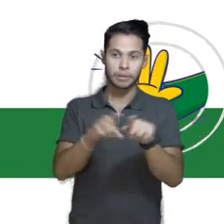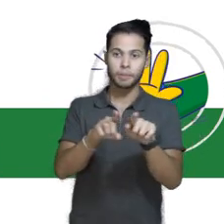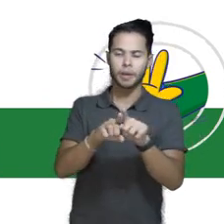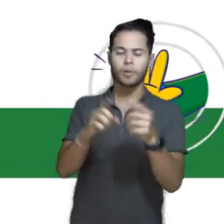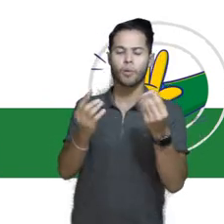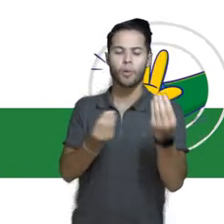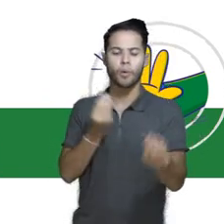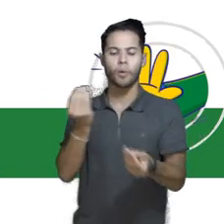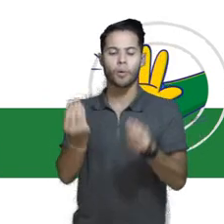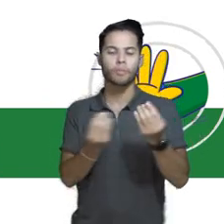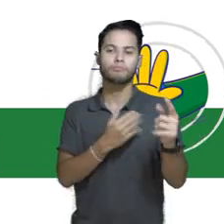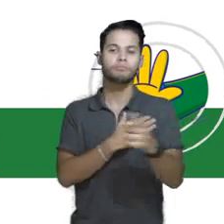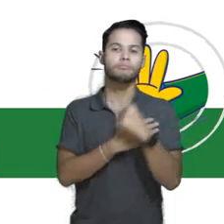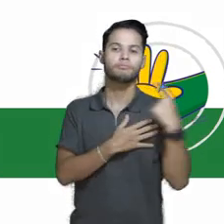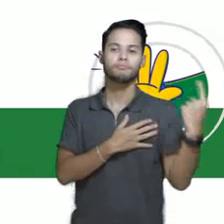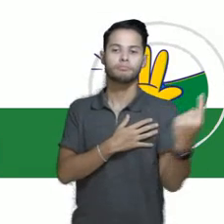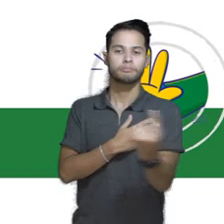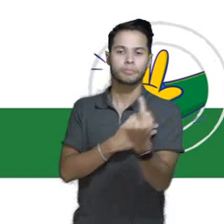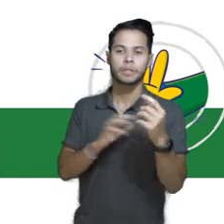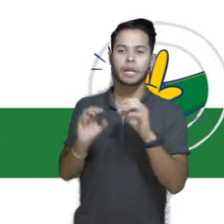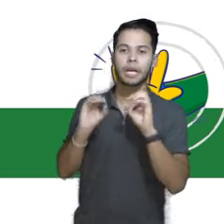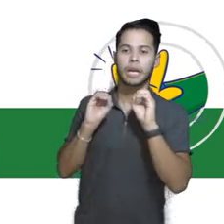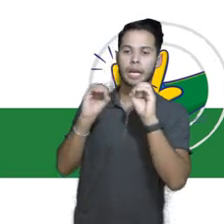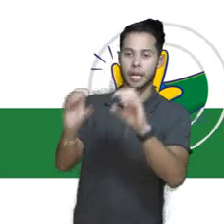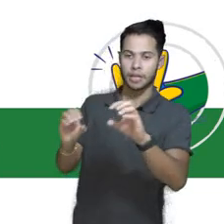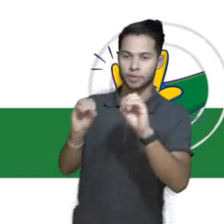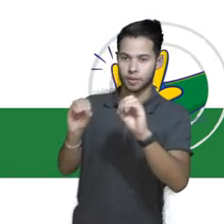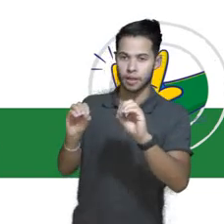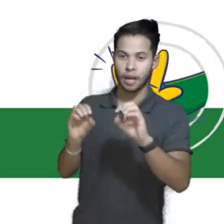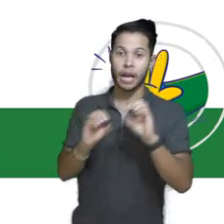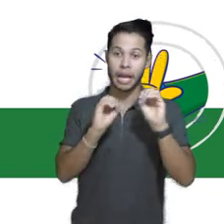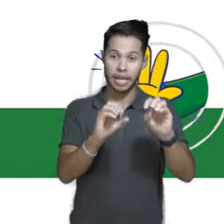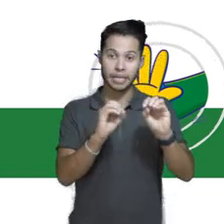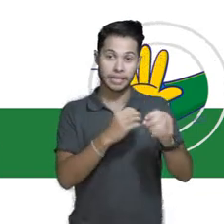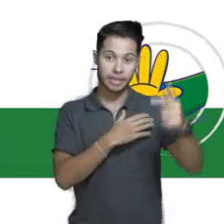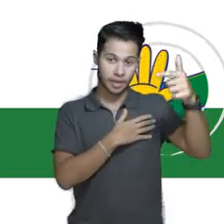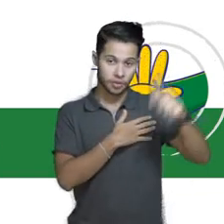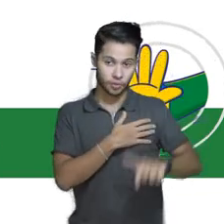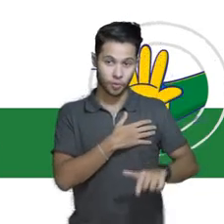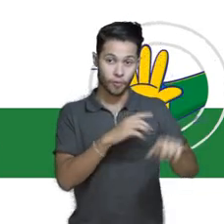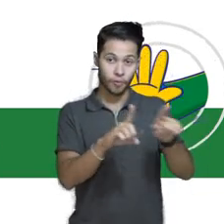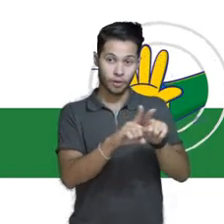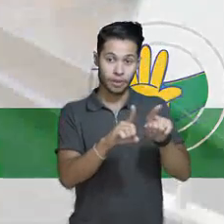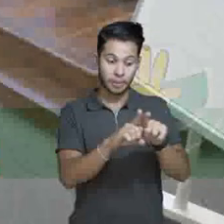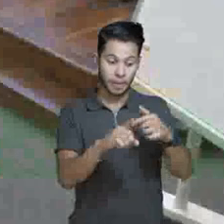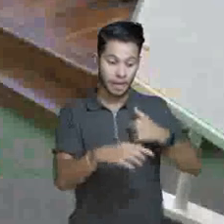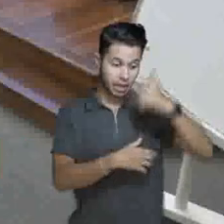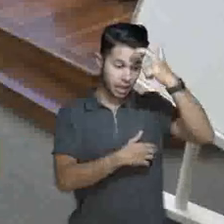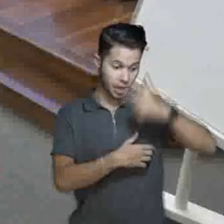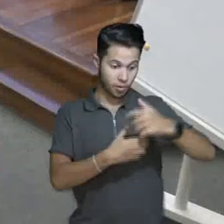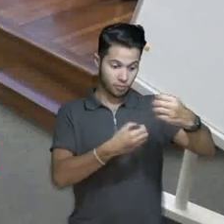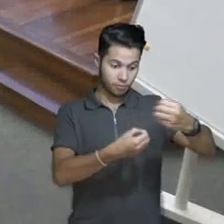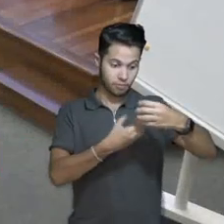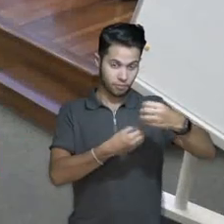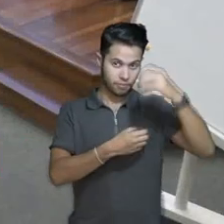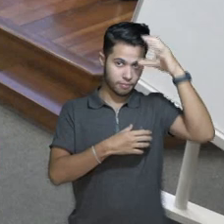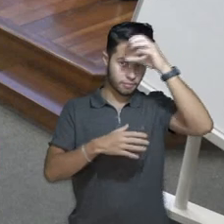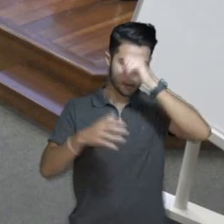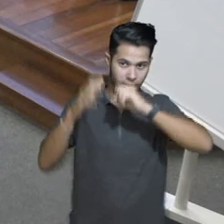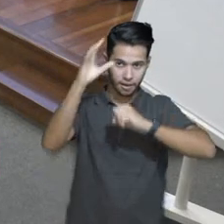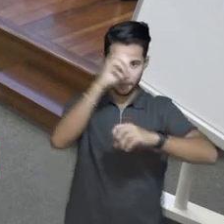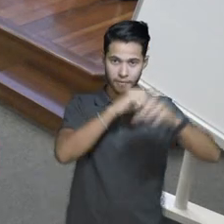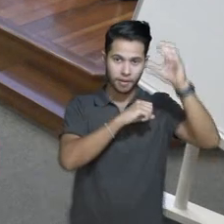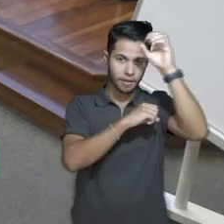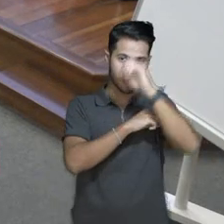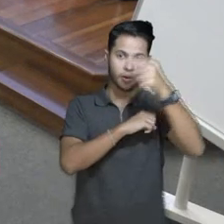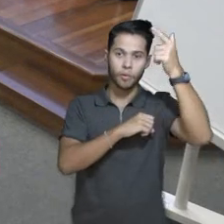vamos reeducar educar ser educados com aquilo que a gente educa e a gente aprende para que a gente possa fazer